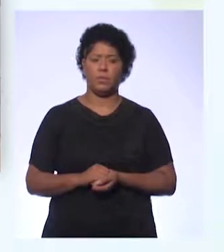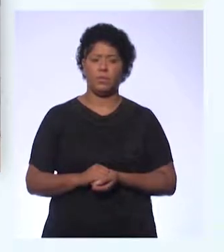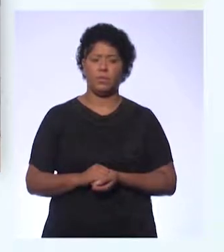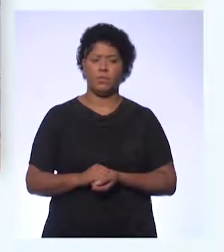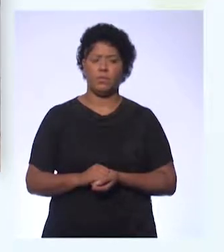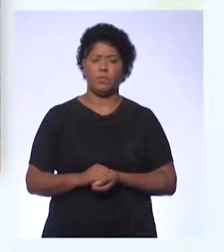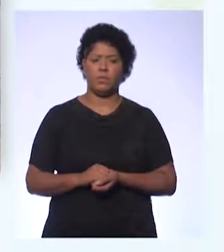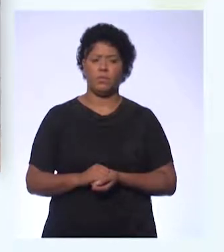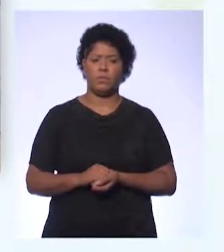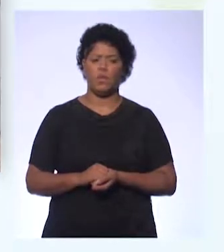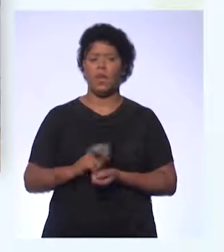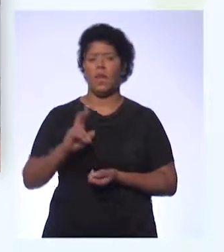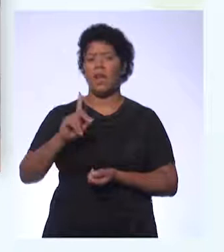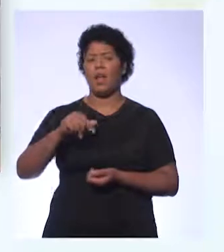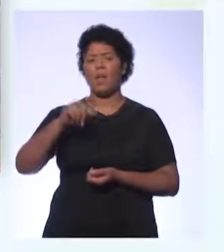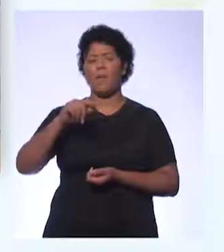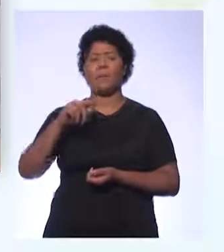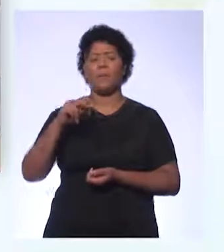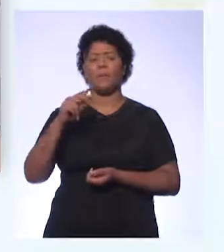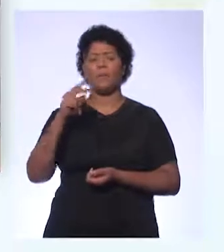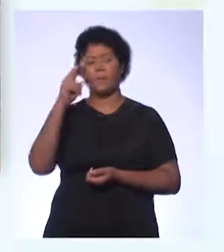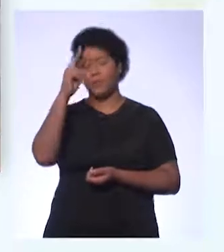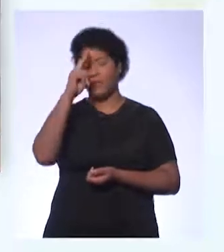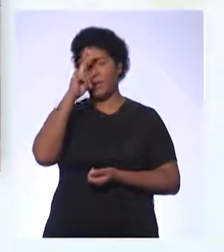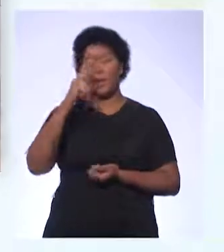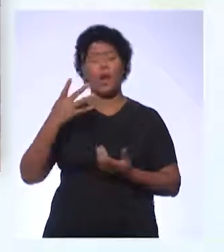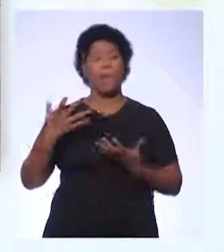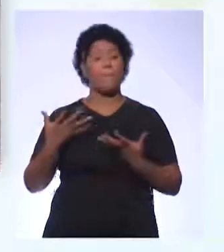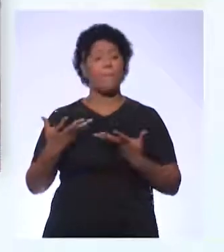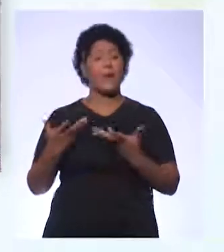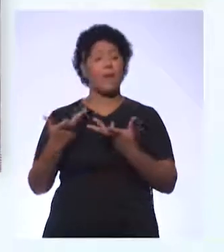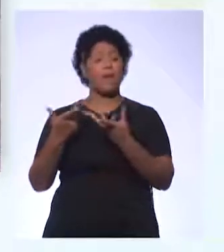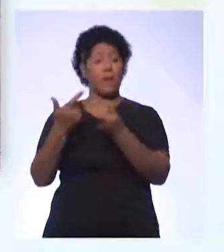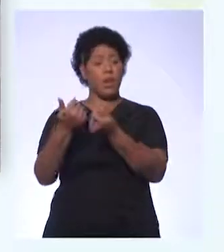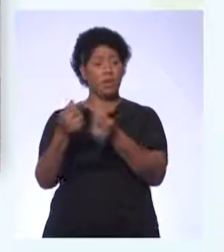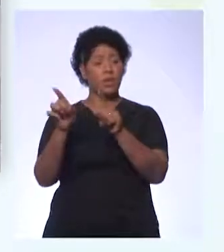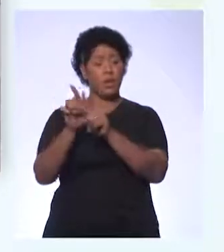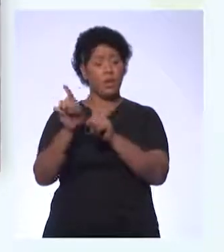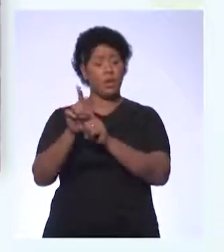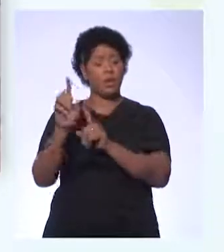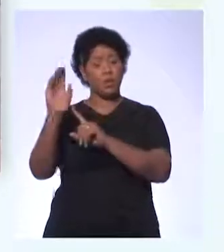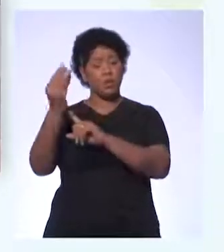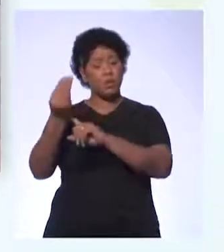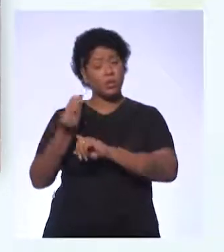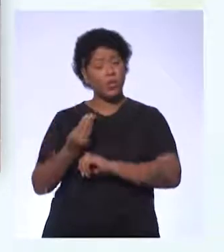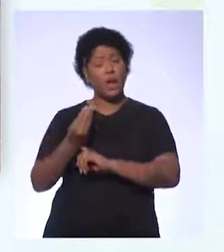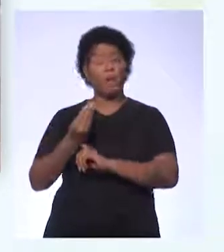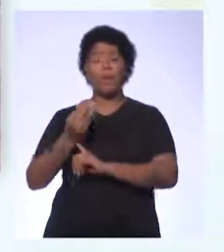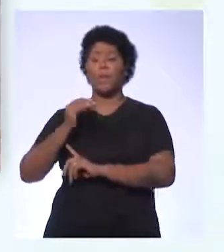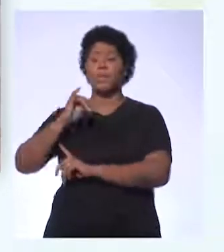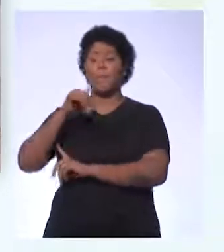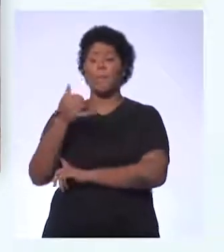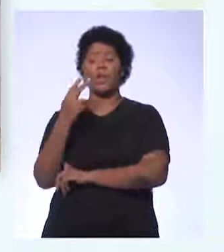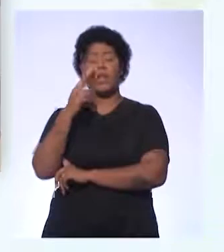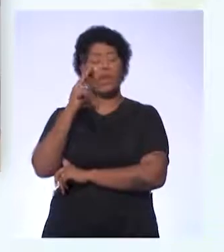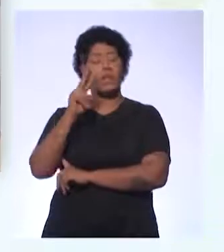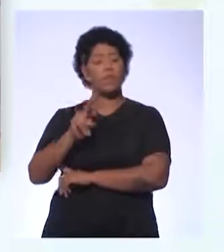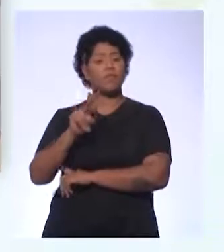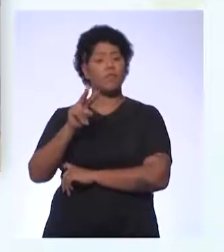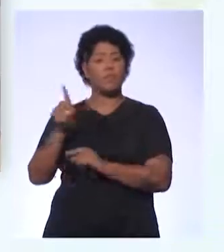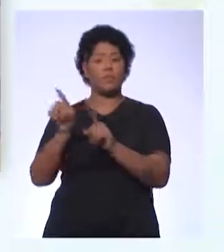que deberíamos conocer y que, bueno, esta exposición da la oportunidad de poder llegar un poquito, conocer